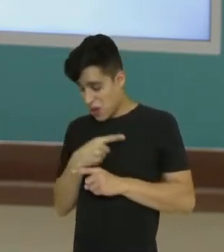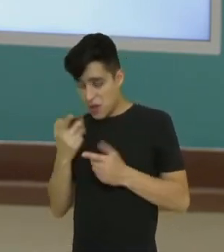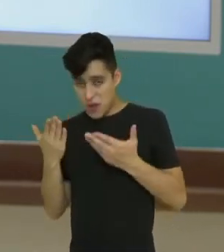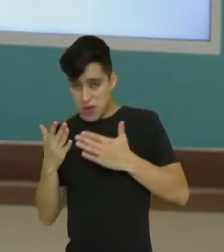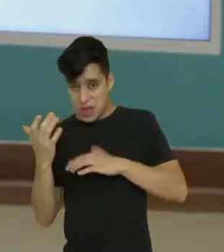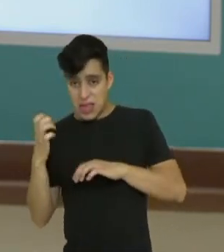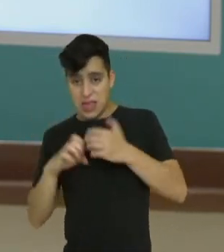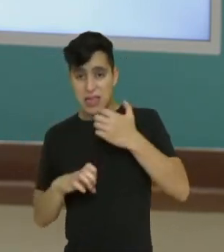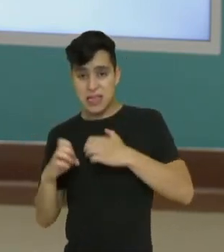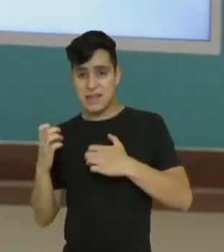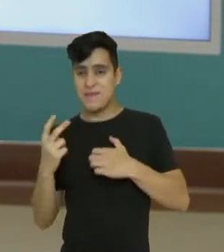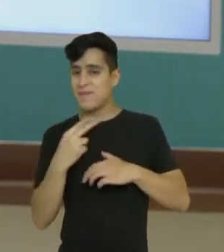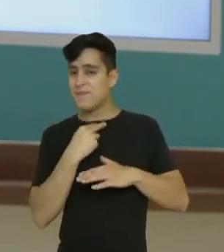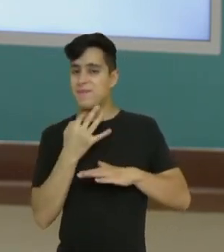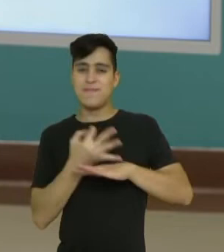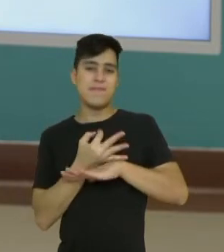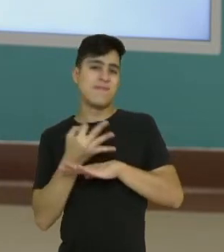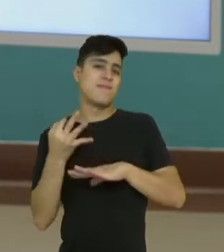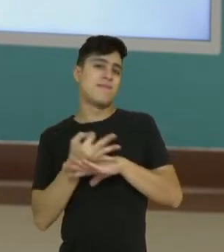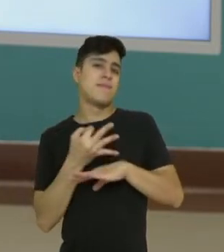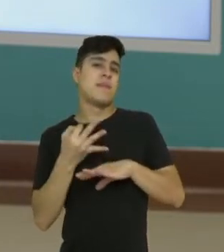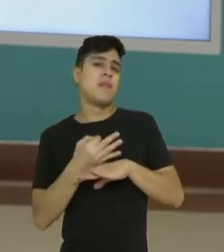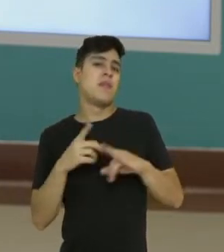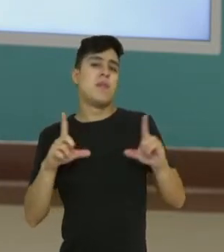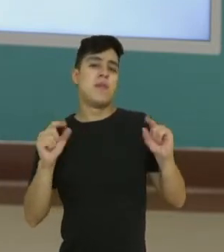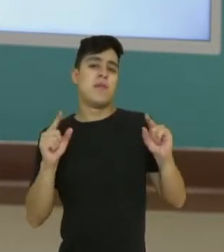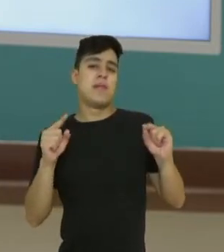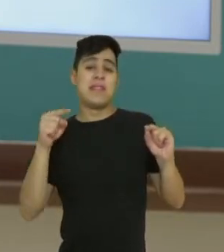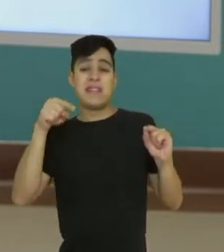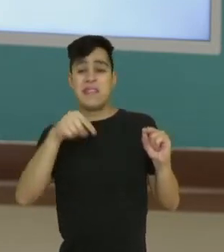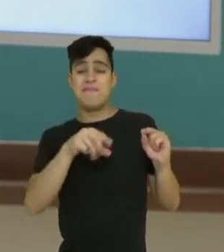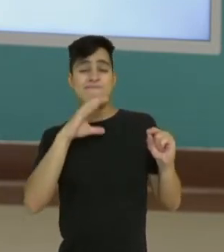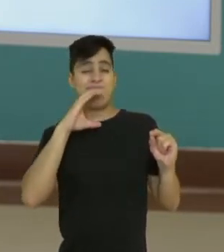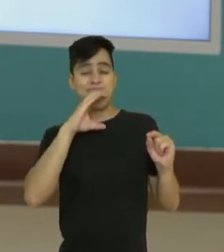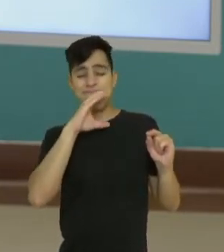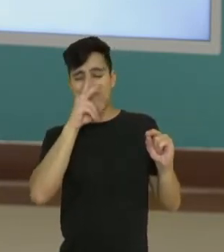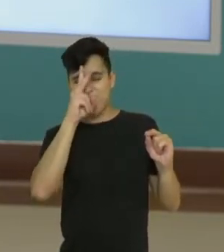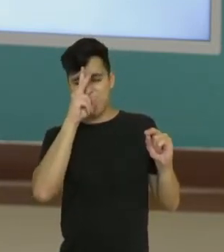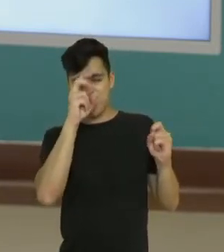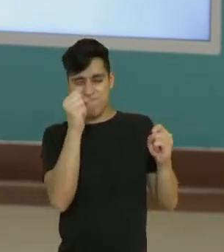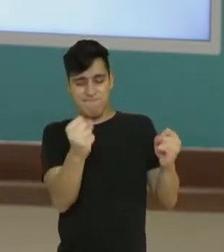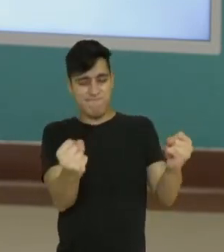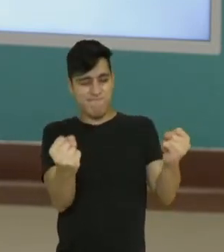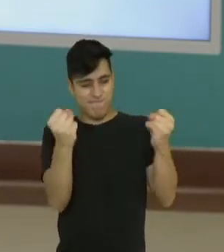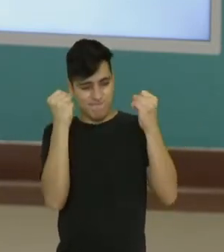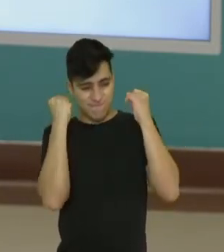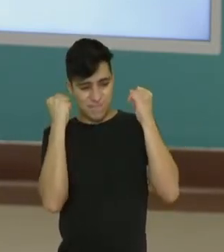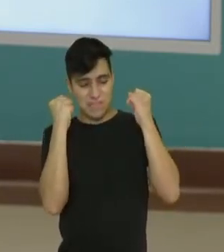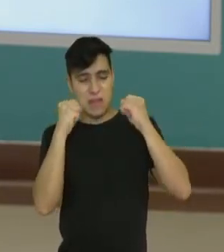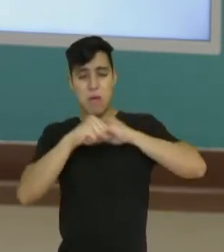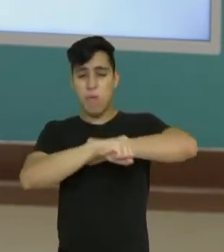hoje não vão suportar as altas temperaturas e a grande pressão